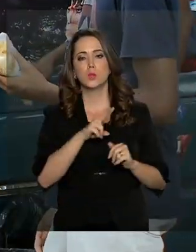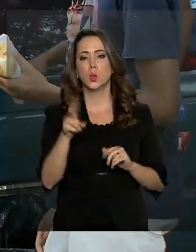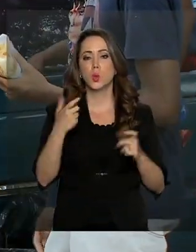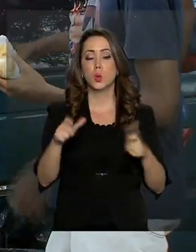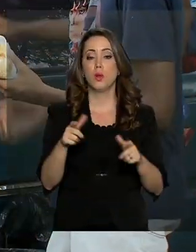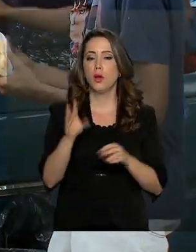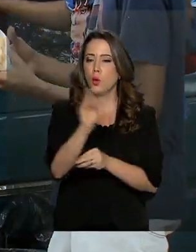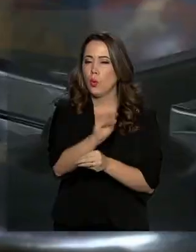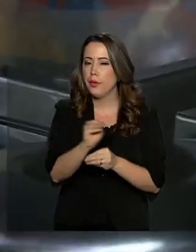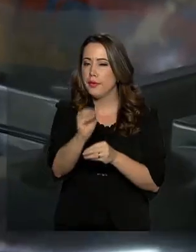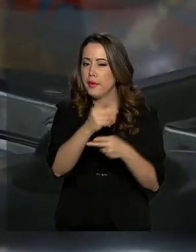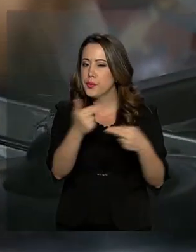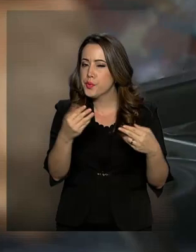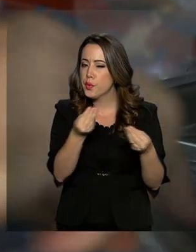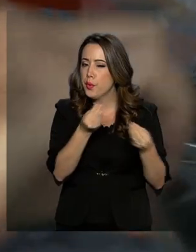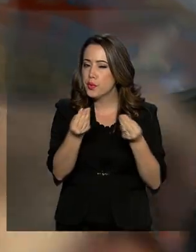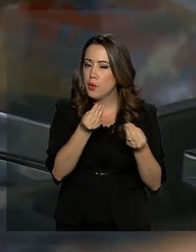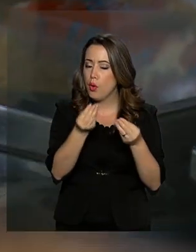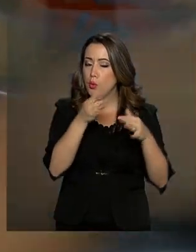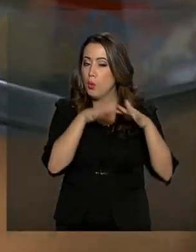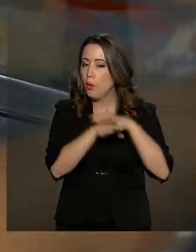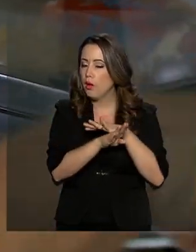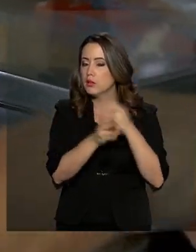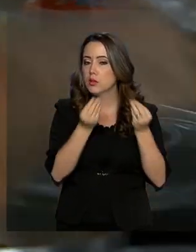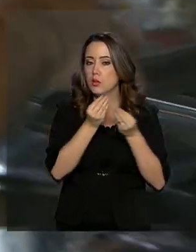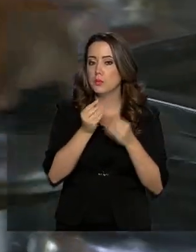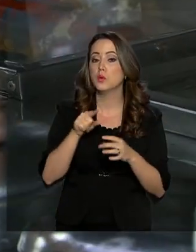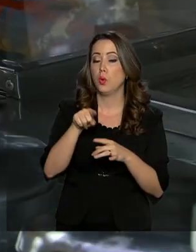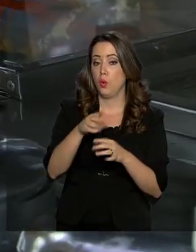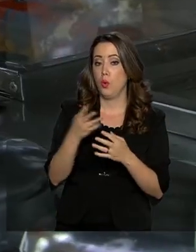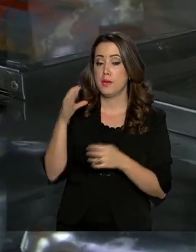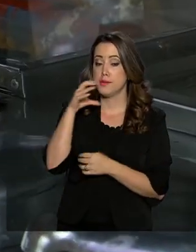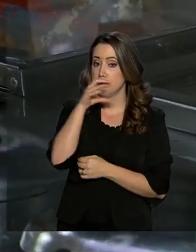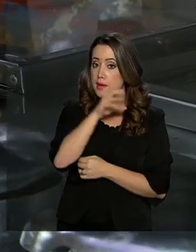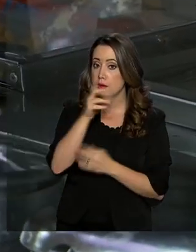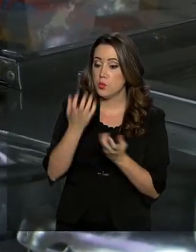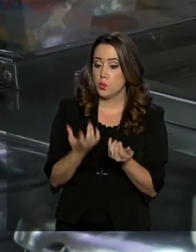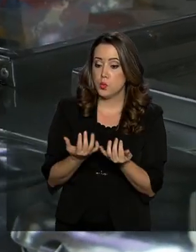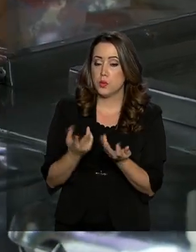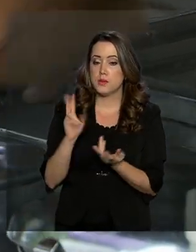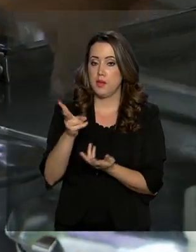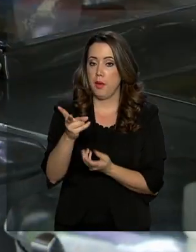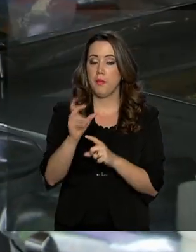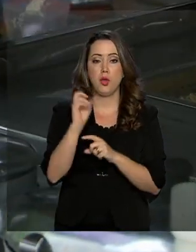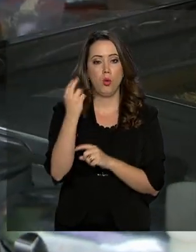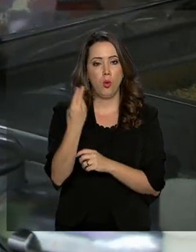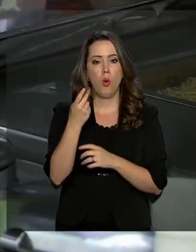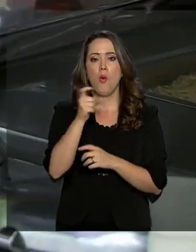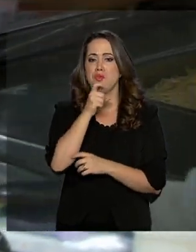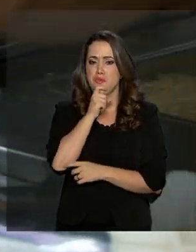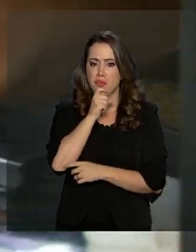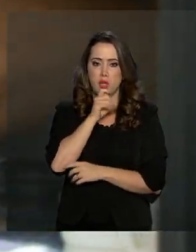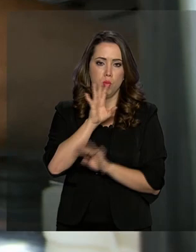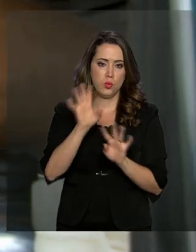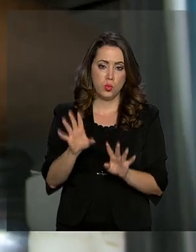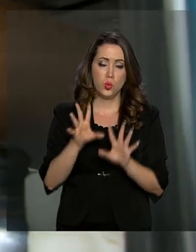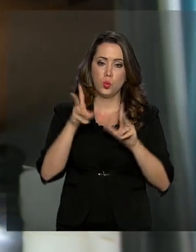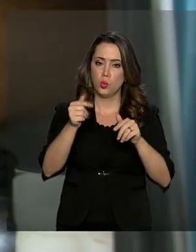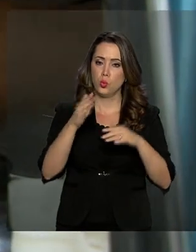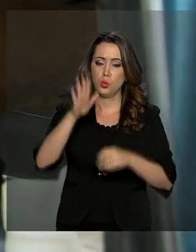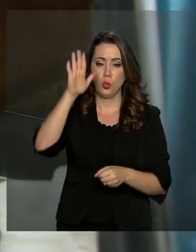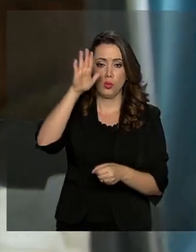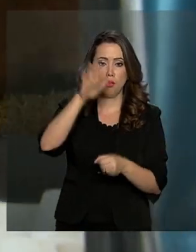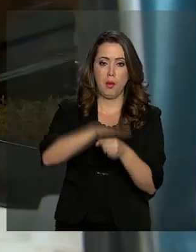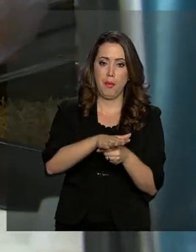condições de conservação. Alimentos cozidos precisam estar aquecidos ou refrigerados. Tudo deve ser armazenado em